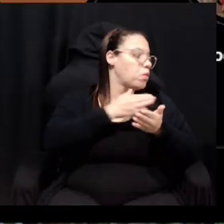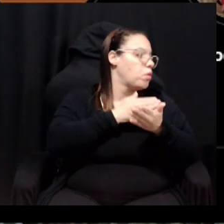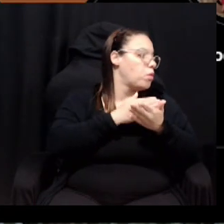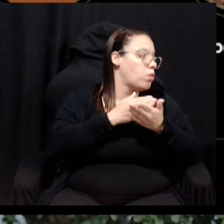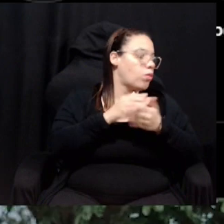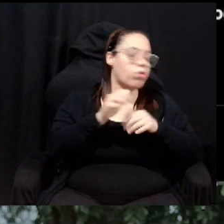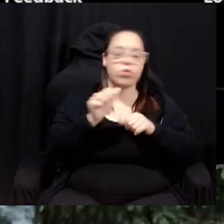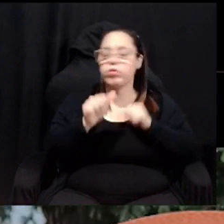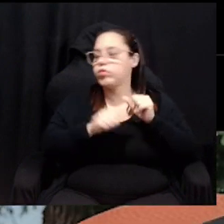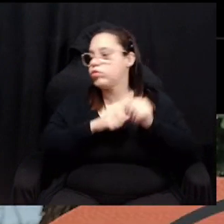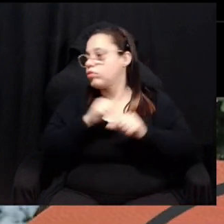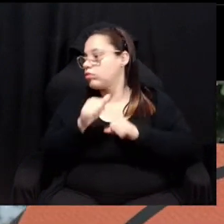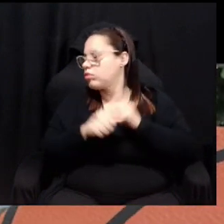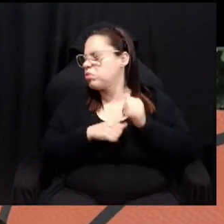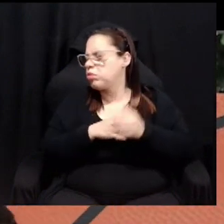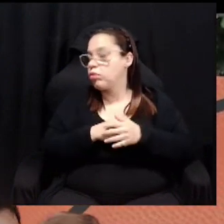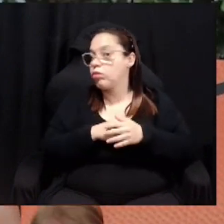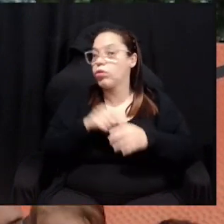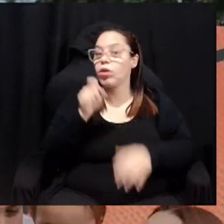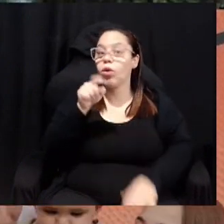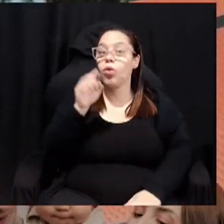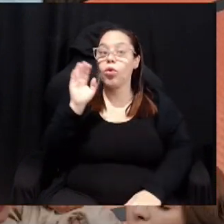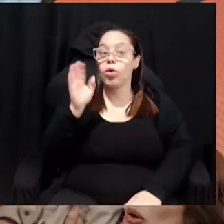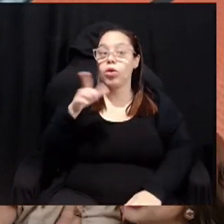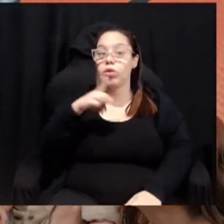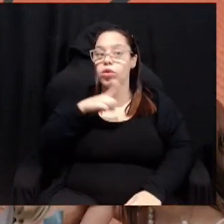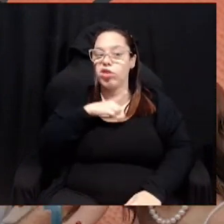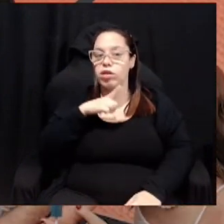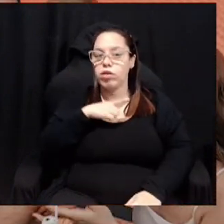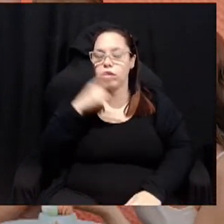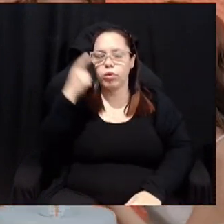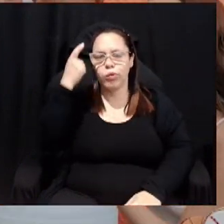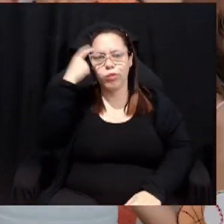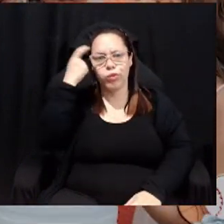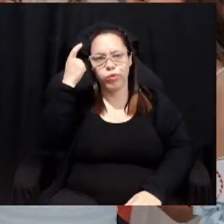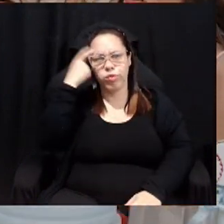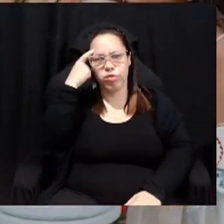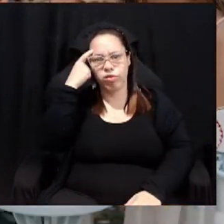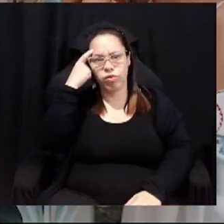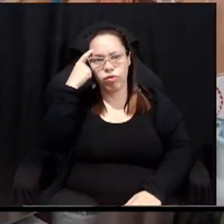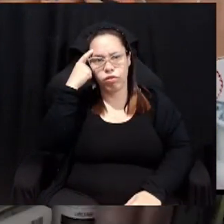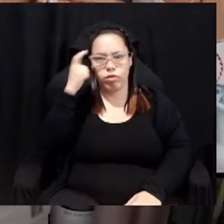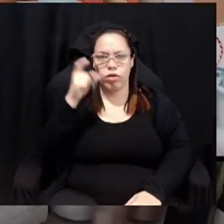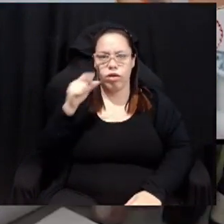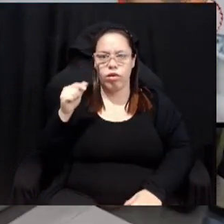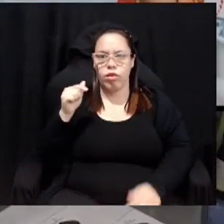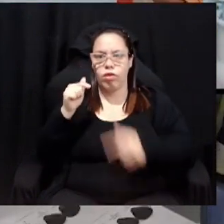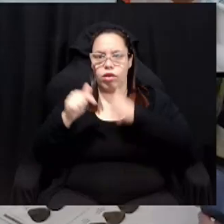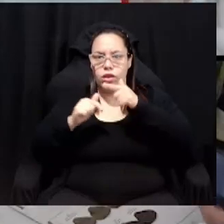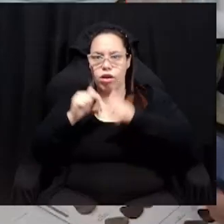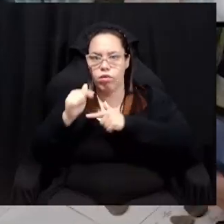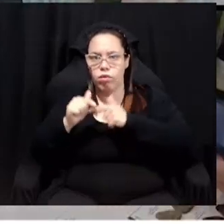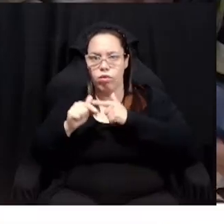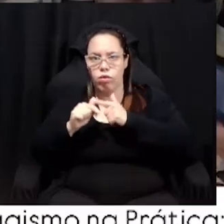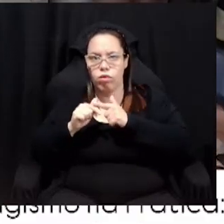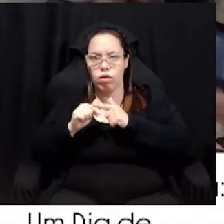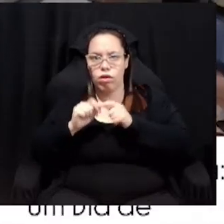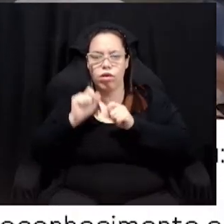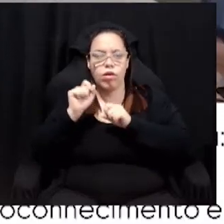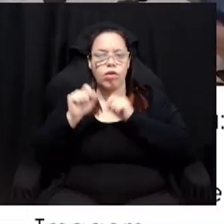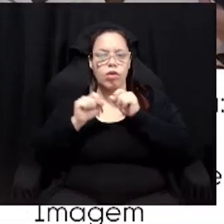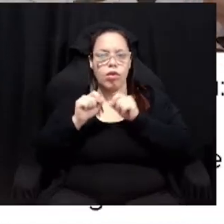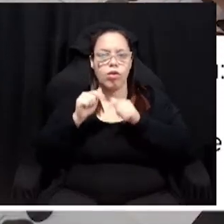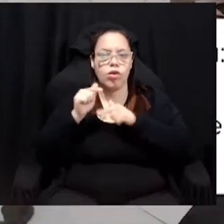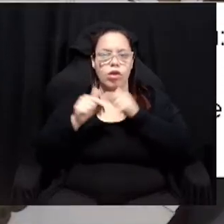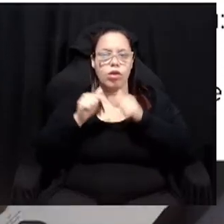transição, você já tinha previsto, já estava fora do mercado? Como que estava essa questão de trabalho para